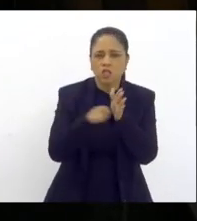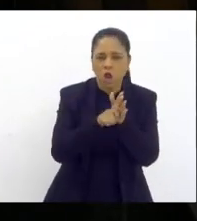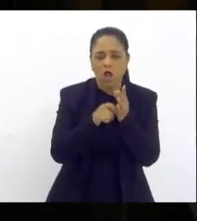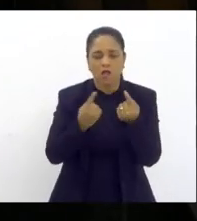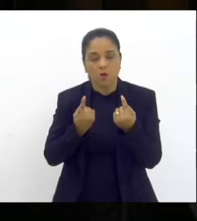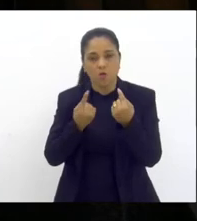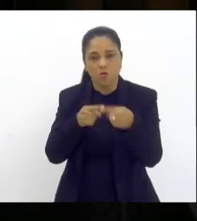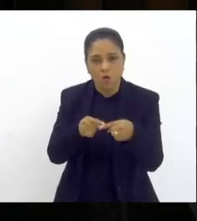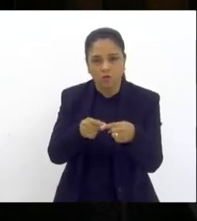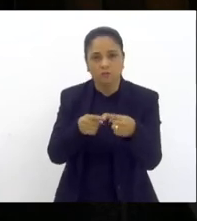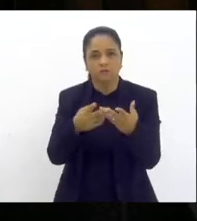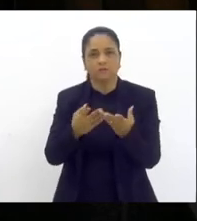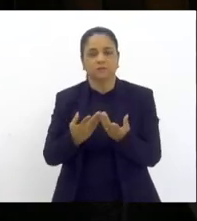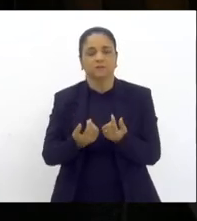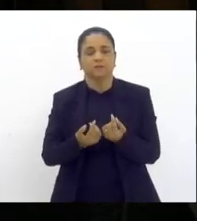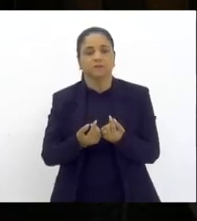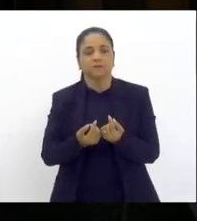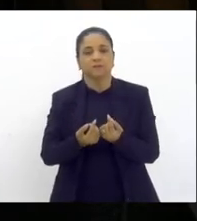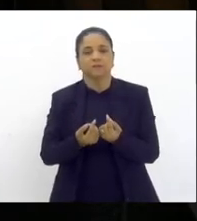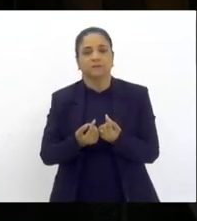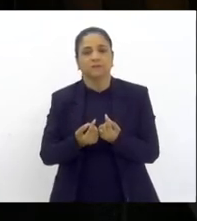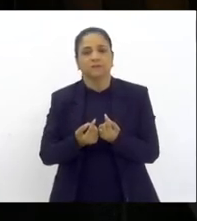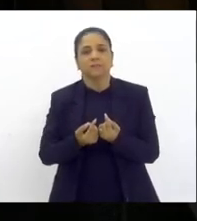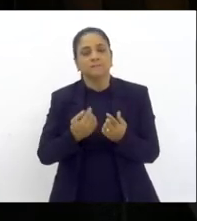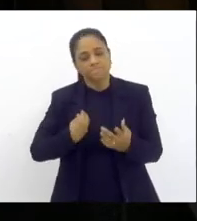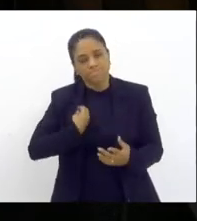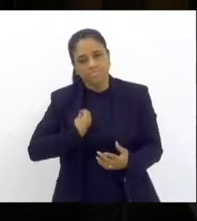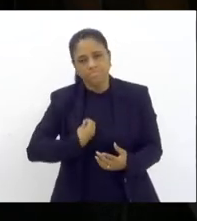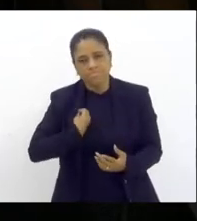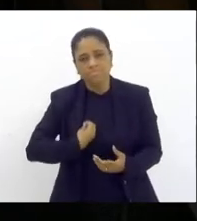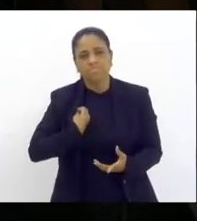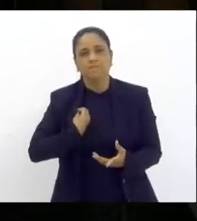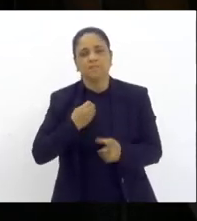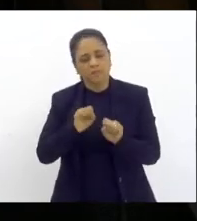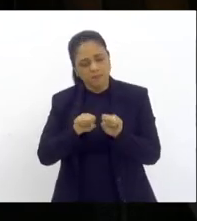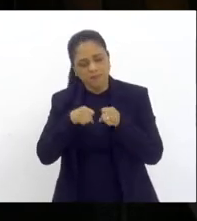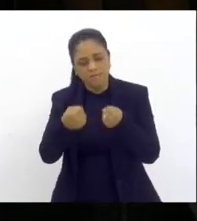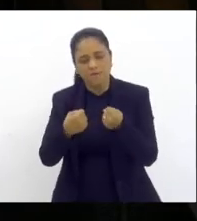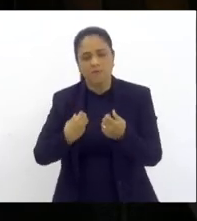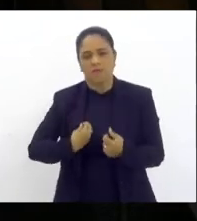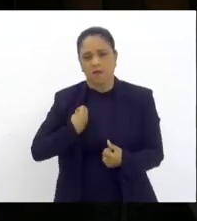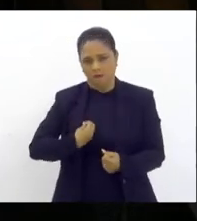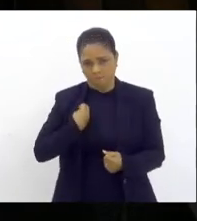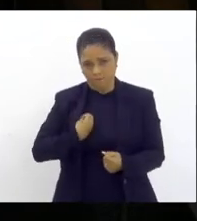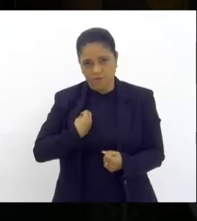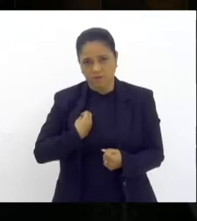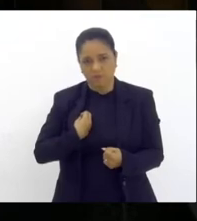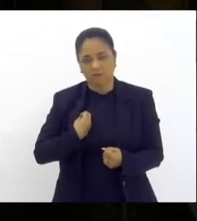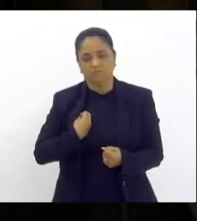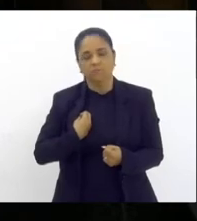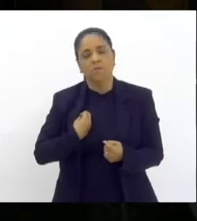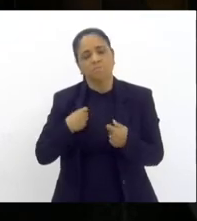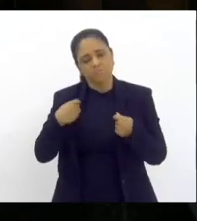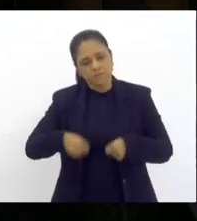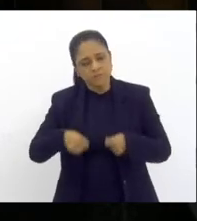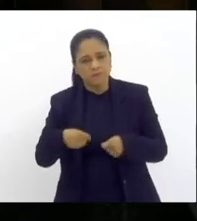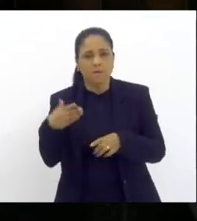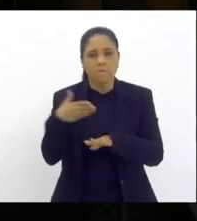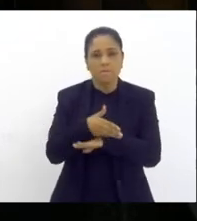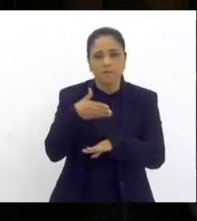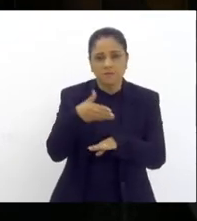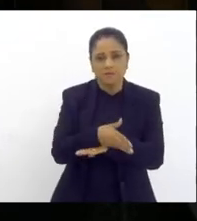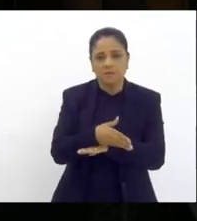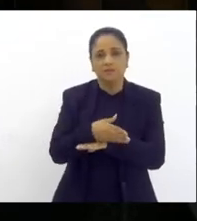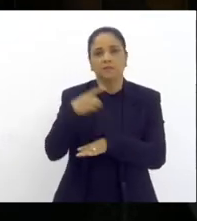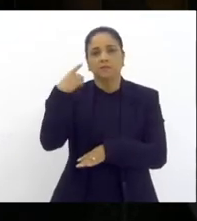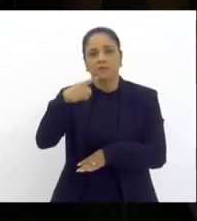para para dar vida, né, e defender a vida. Portanto, nós vamos ter aqui a presença do deputado Eros